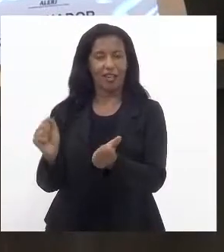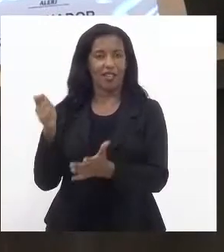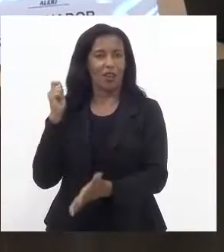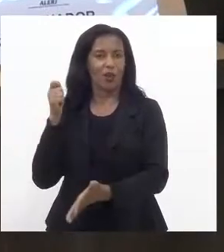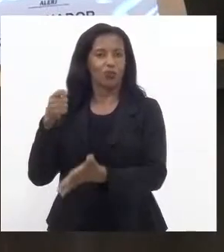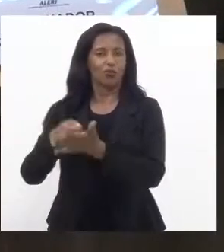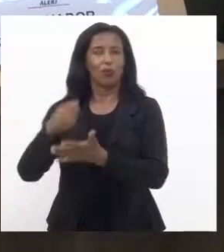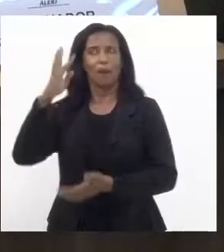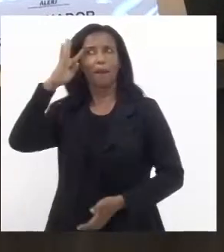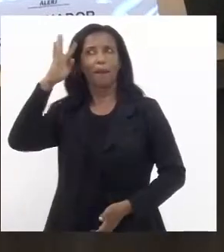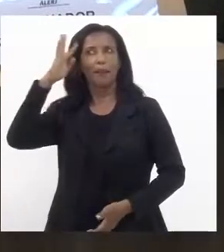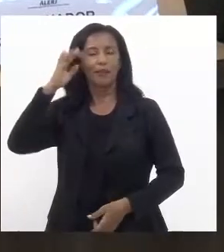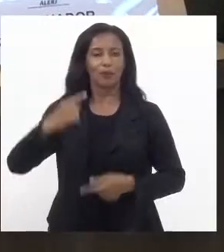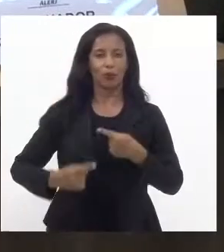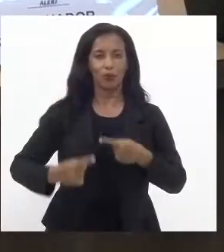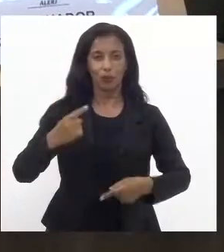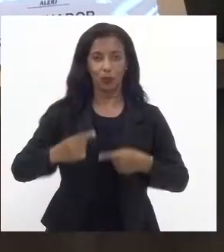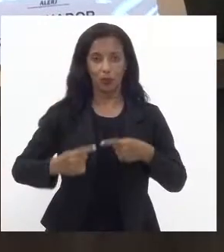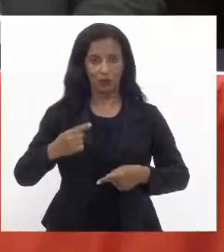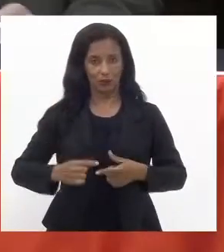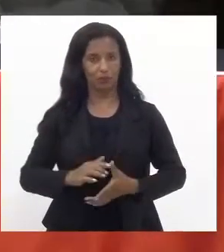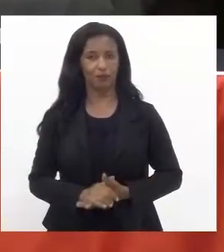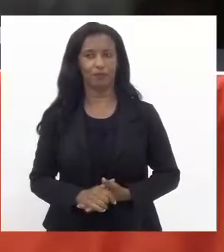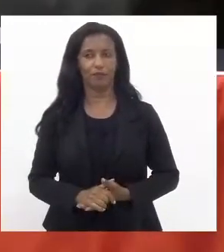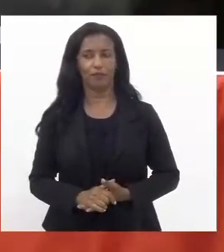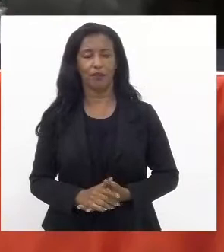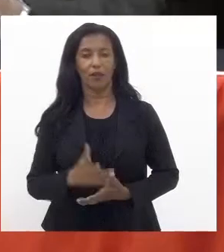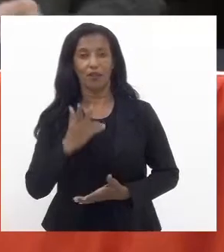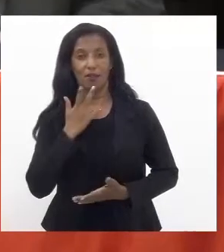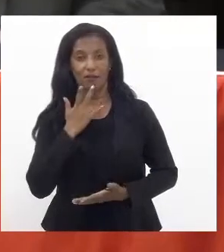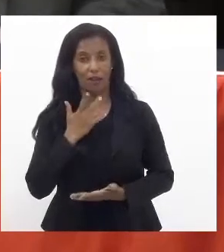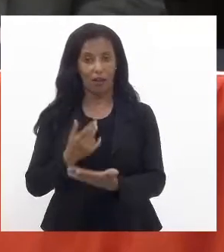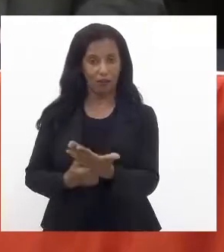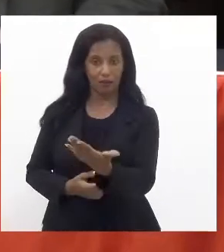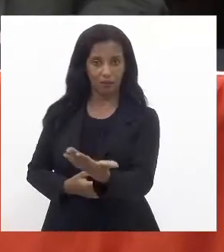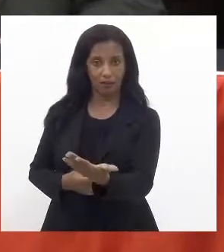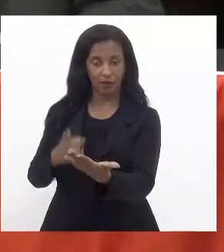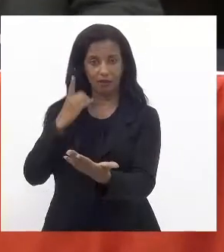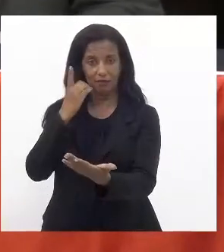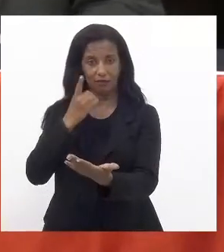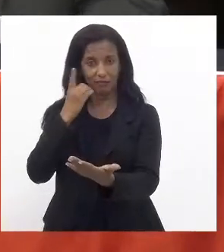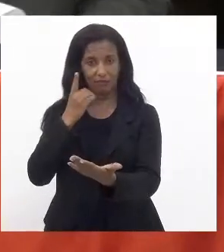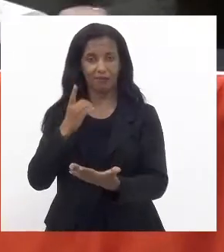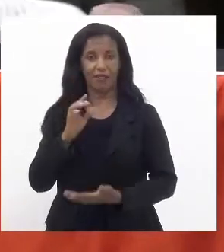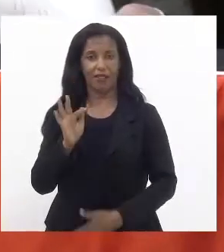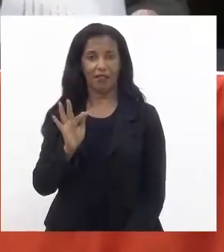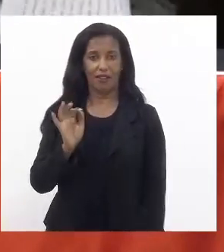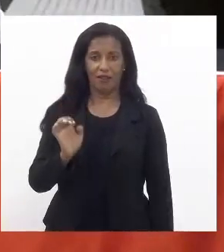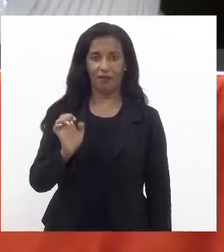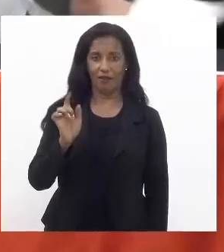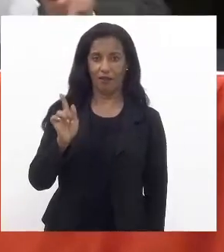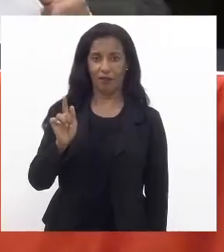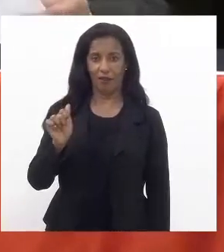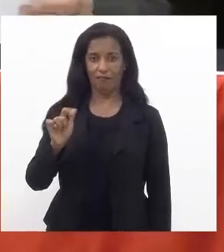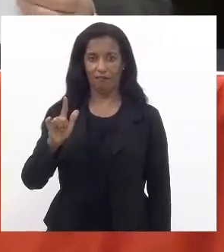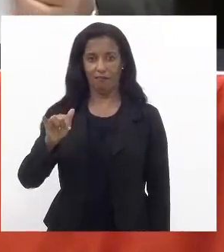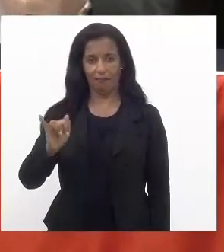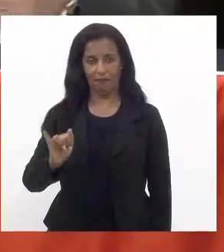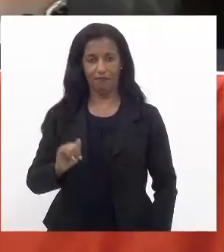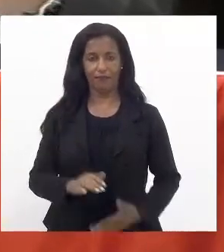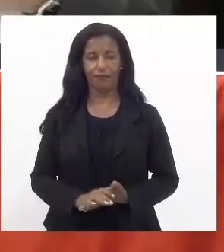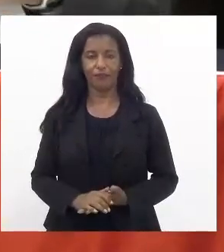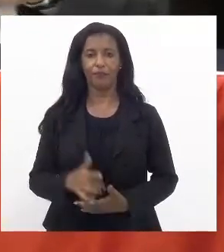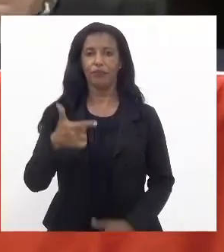no pensamento político de Hegel, citado aqui pela deputada Fegali.